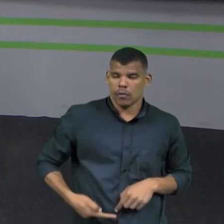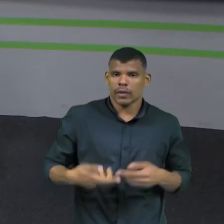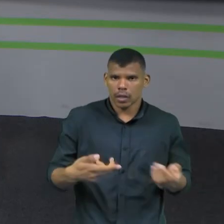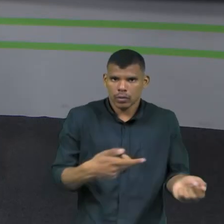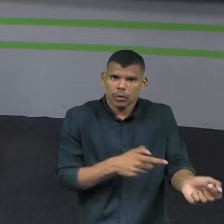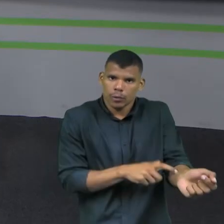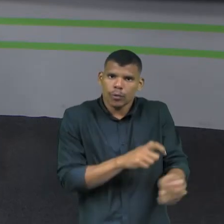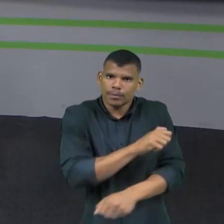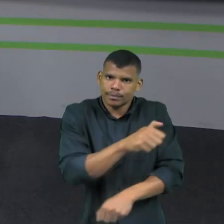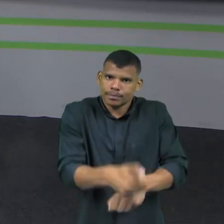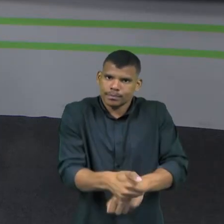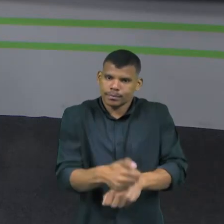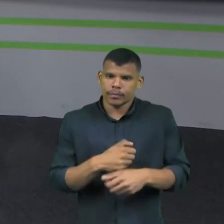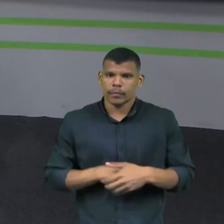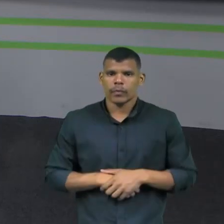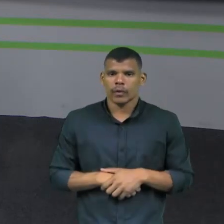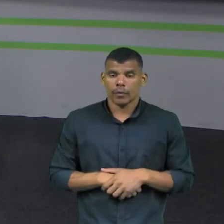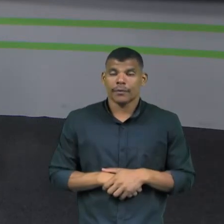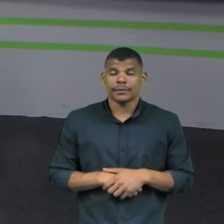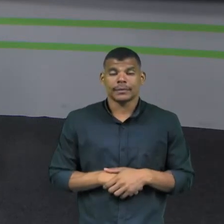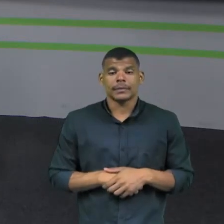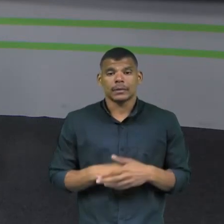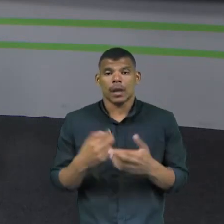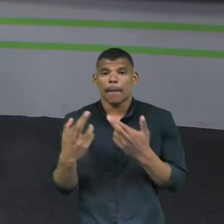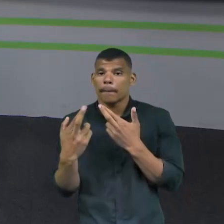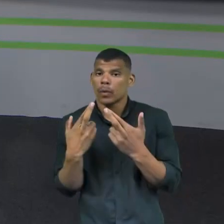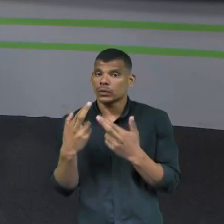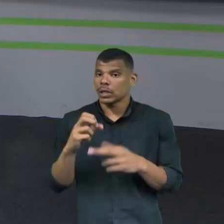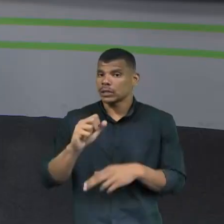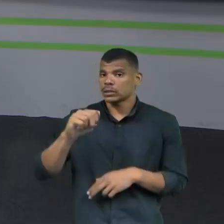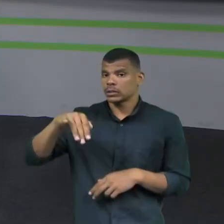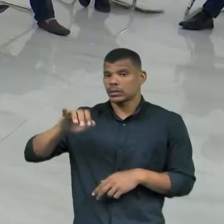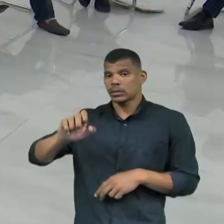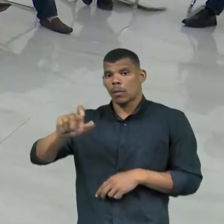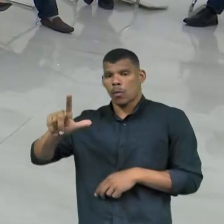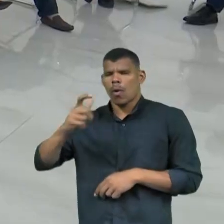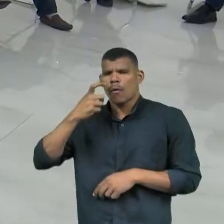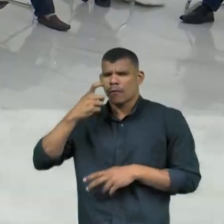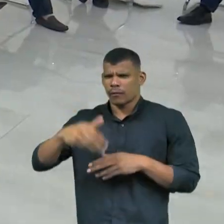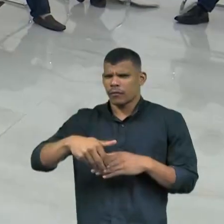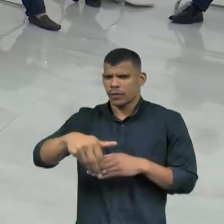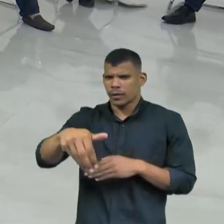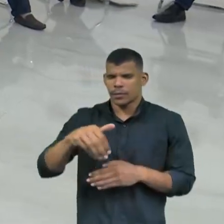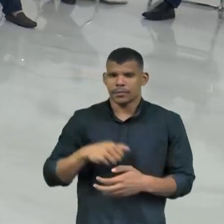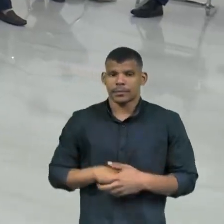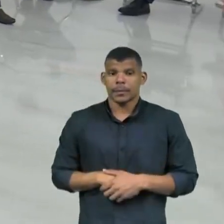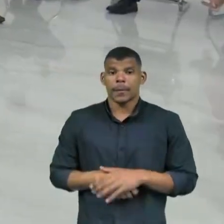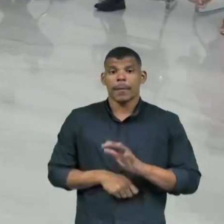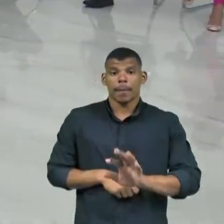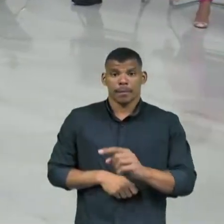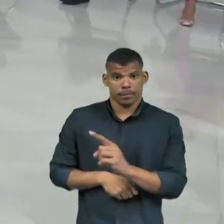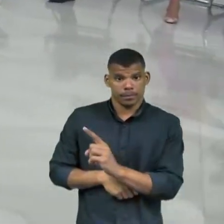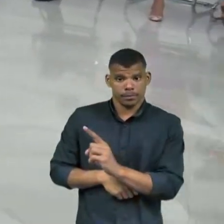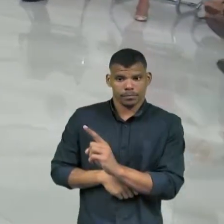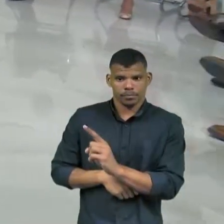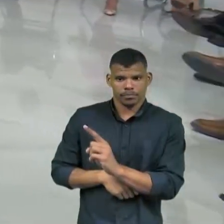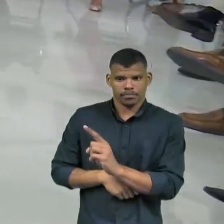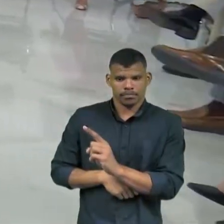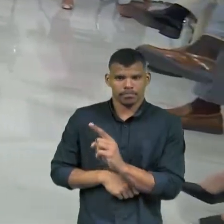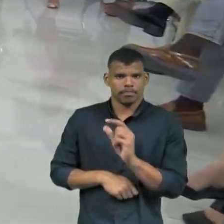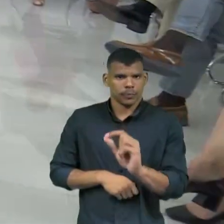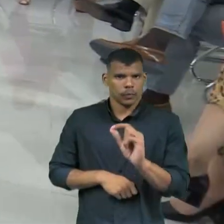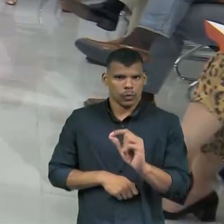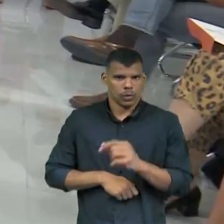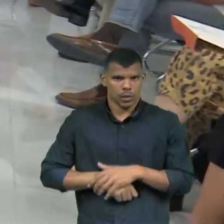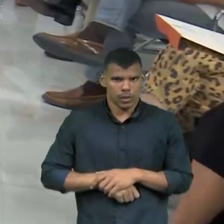melhorados. Acompanhe agora na reportagem de Samuel Pinheiro e Evandro Ferreira. As equipes de transição da governadora Isolda